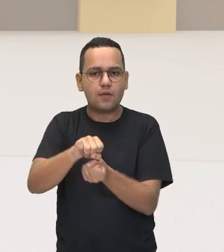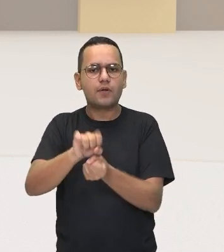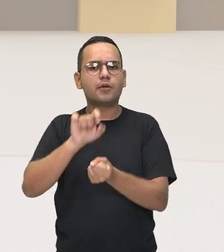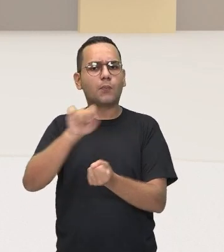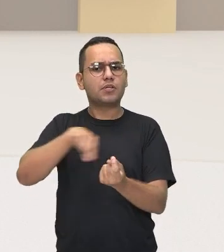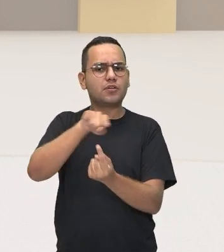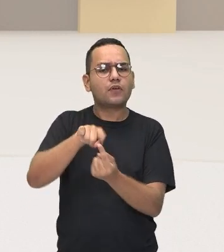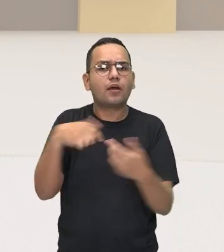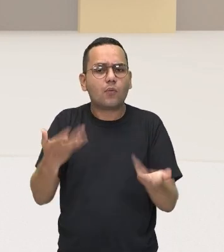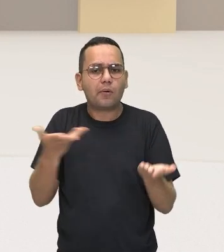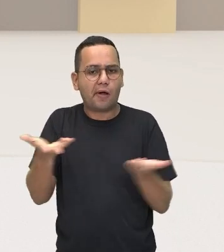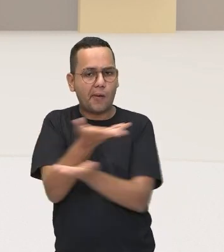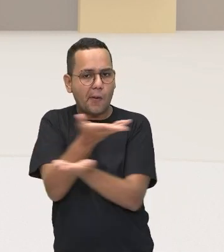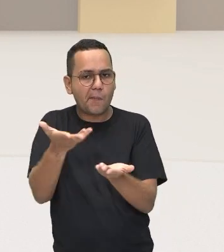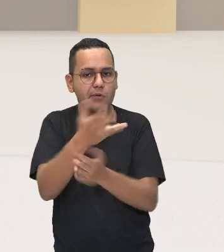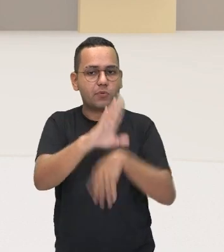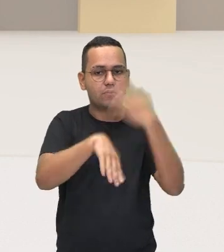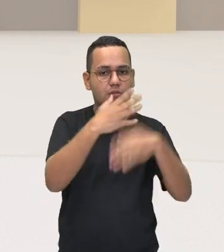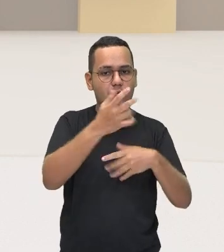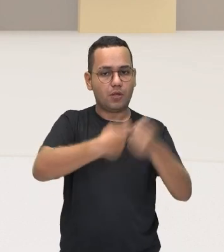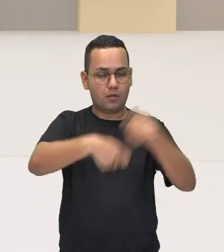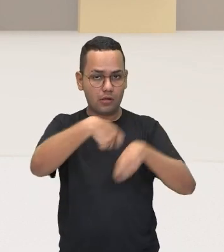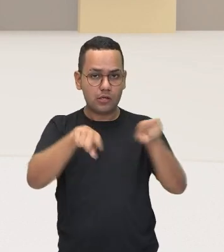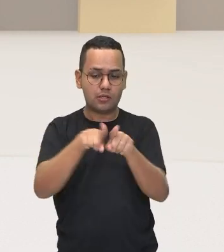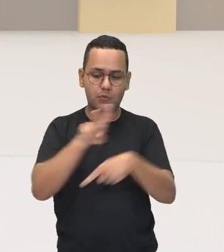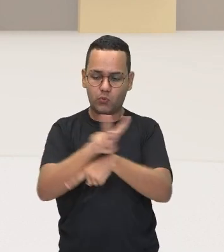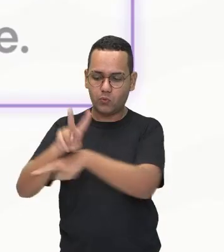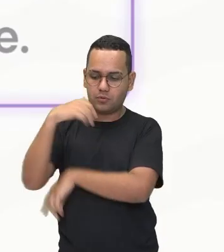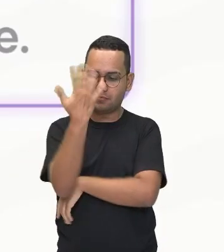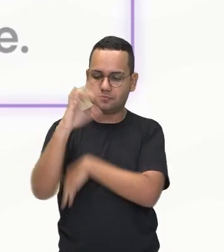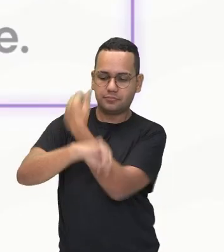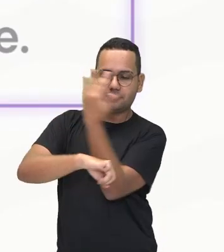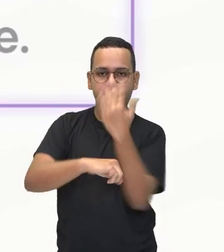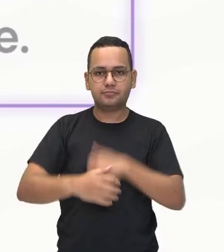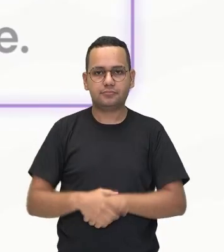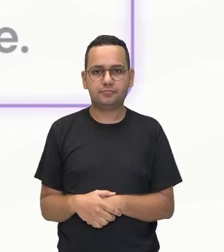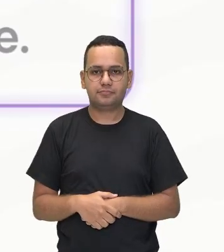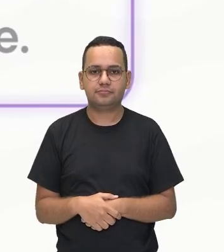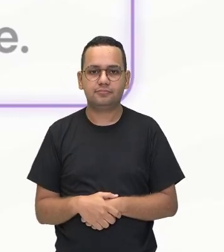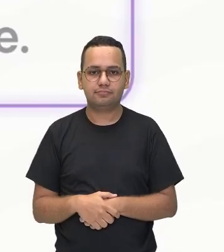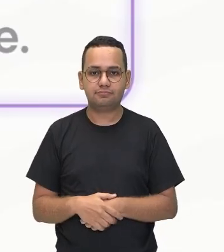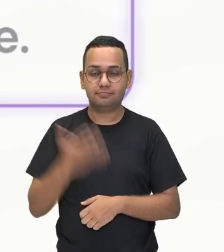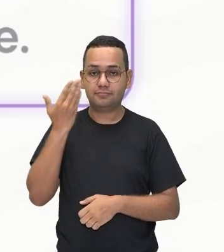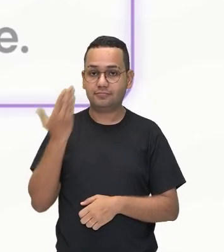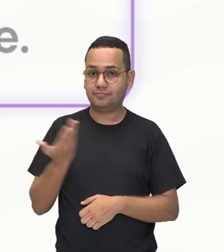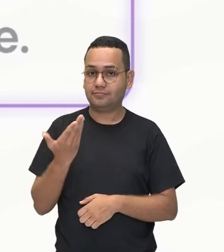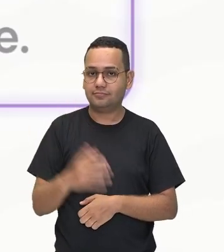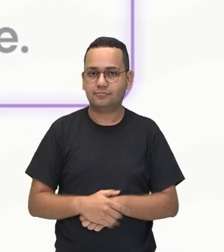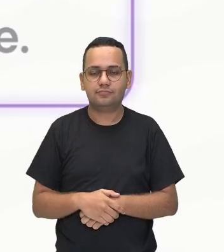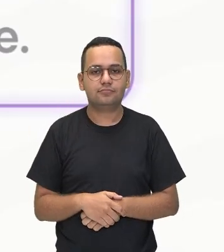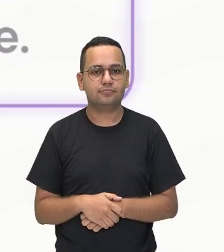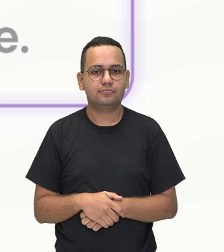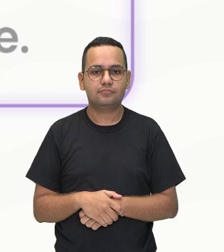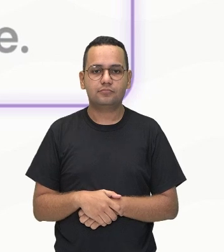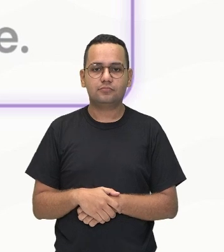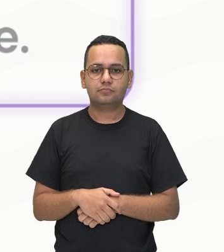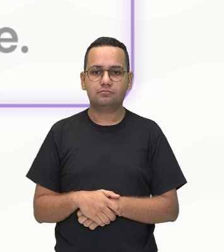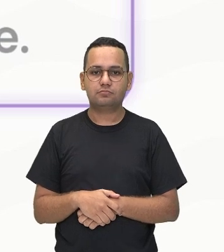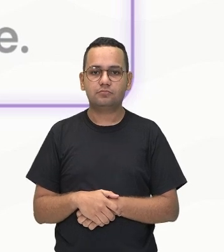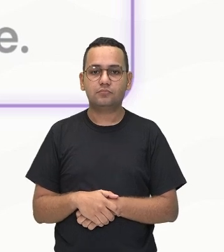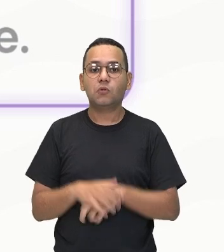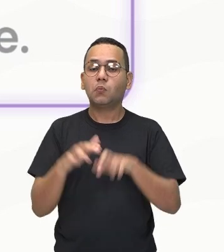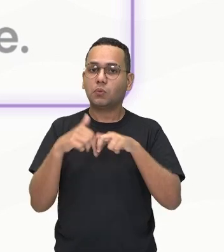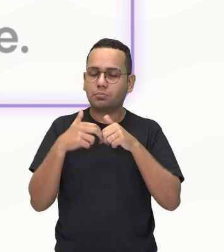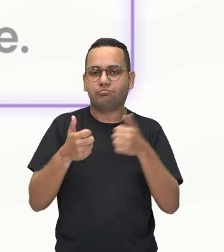o desenvolvimento econômico e a preservação do meio ambiente, tá? Então, já que nós estamos falando aí de